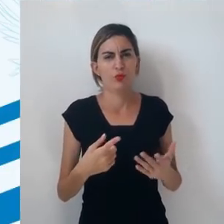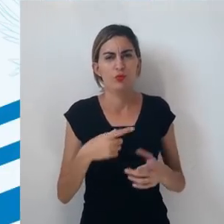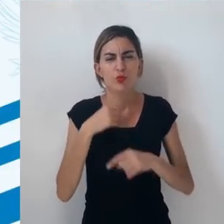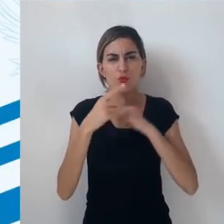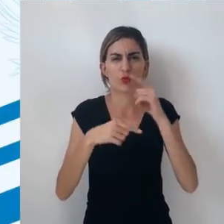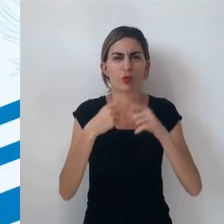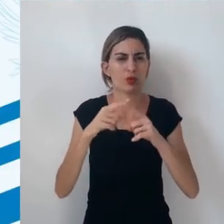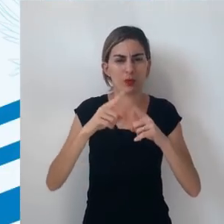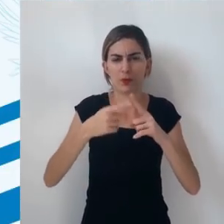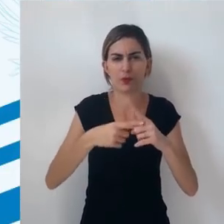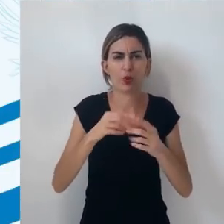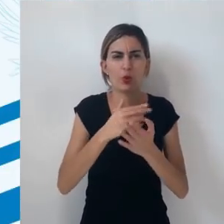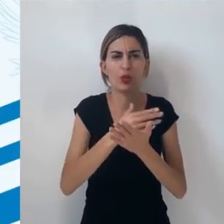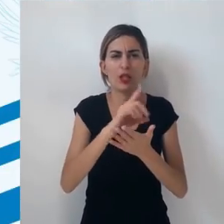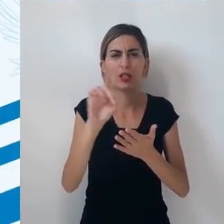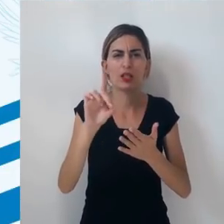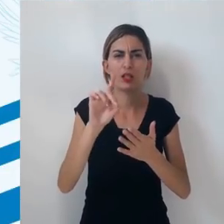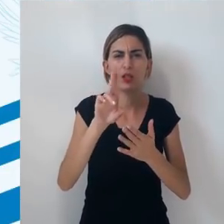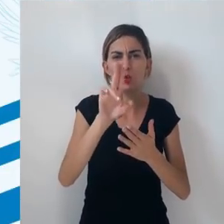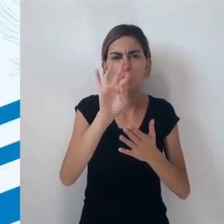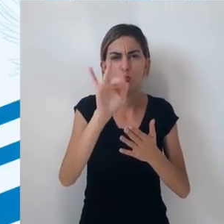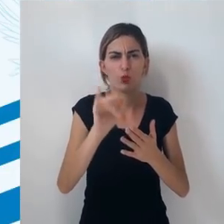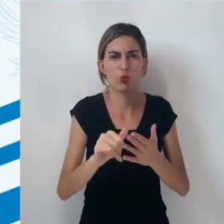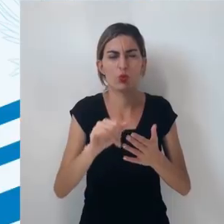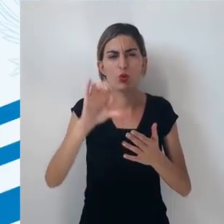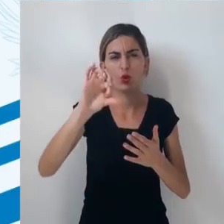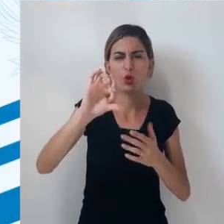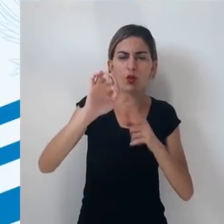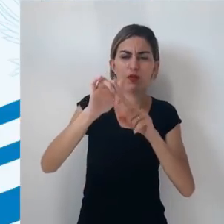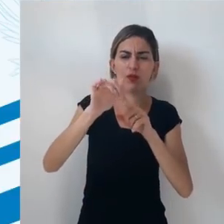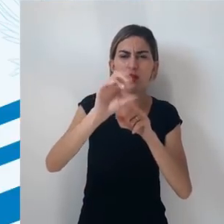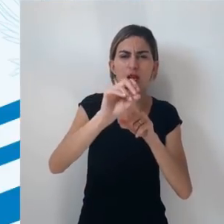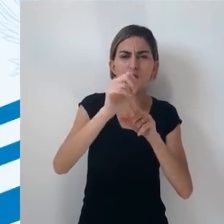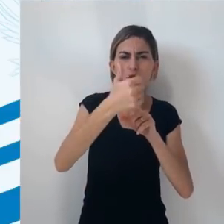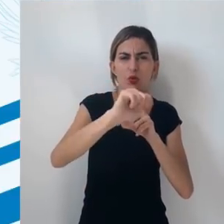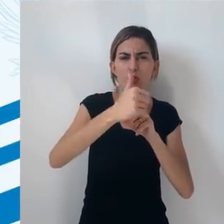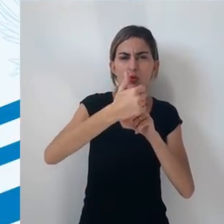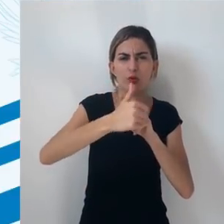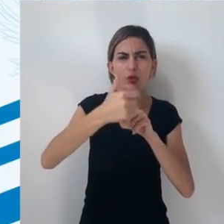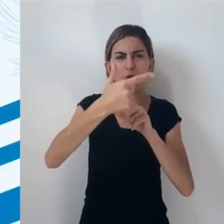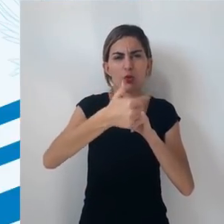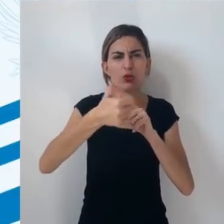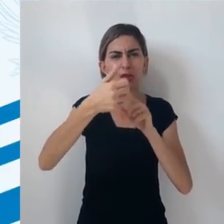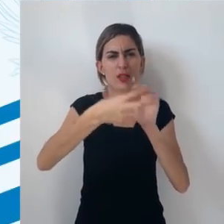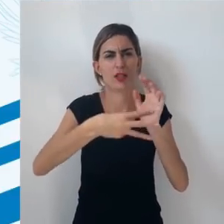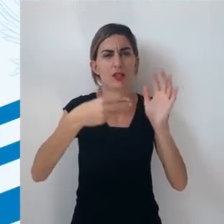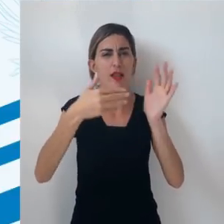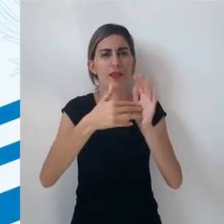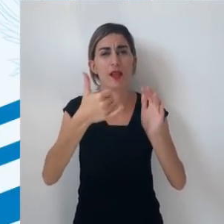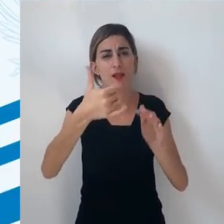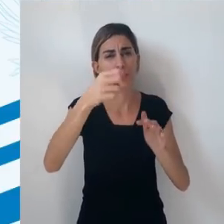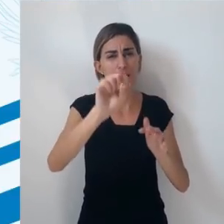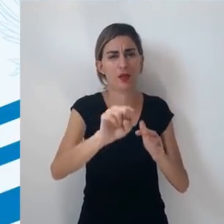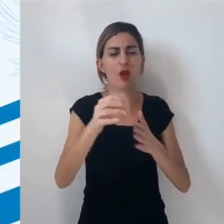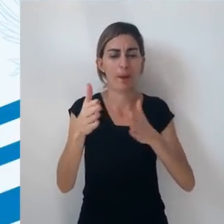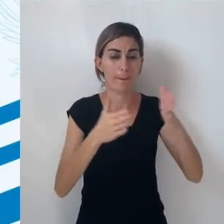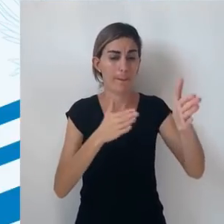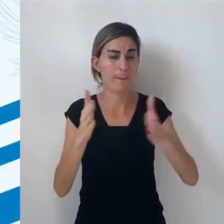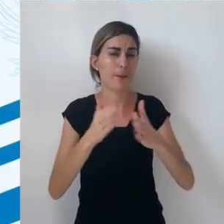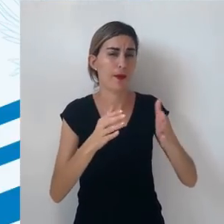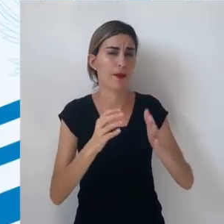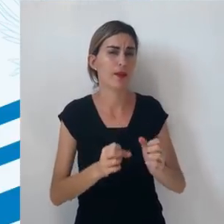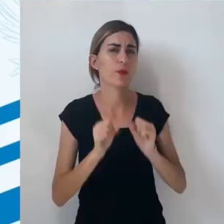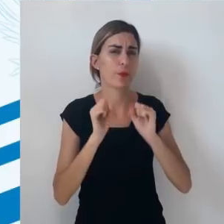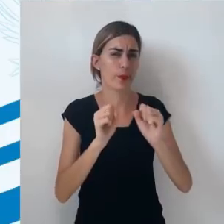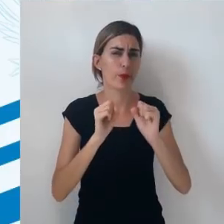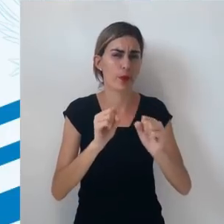infértil. Quando começa dia 8, 9, 10, 11, 12, 13, 14, 15, até chegar no dia 19, é o